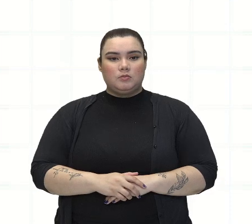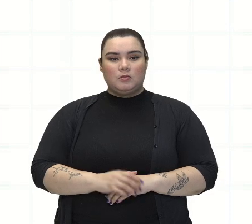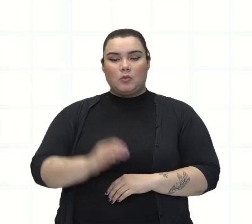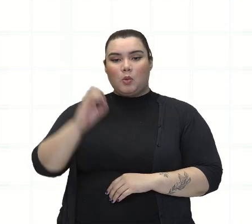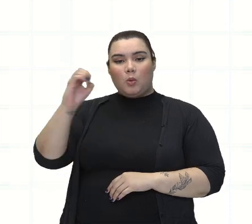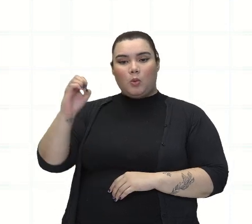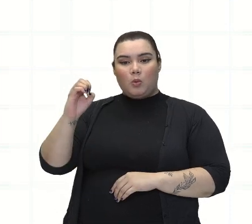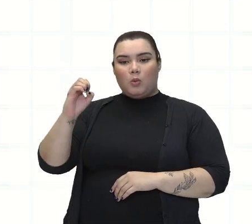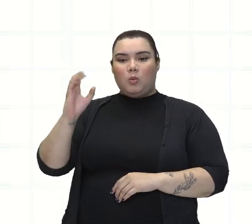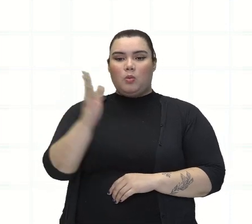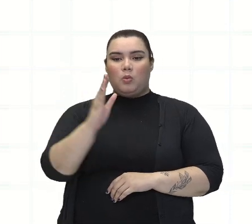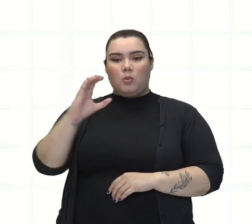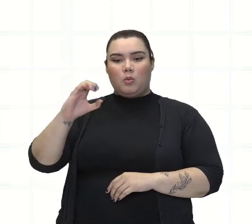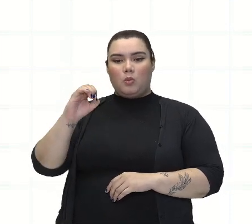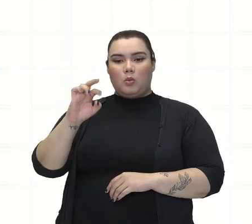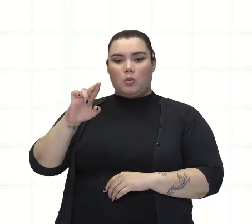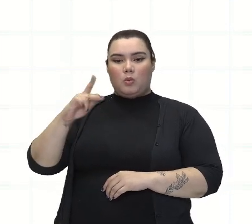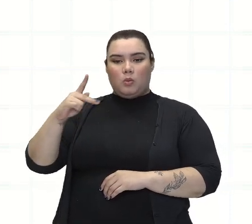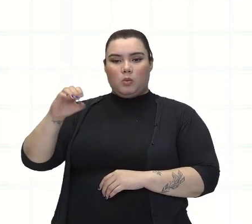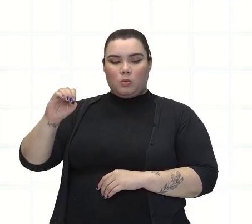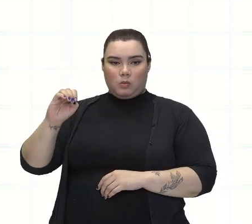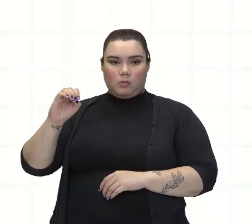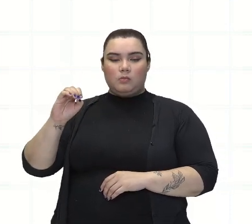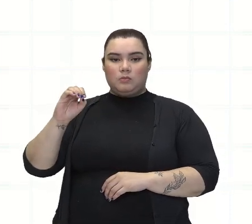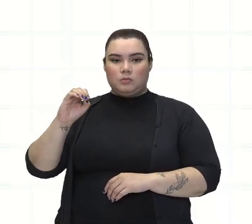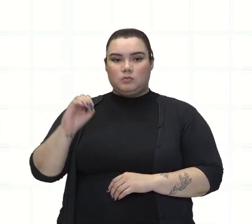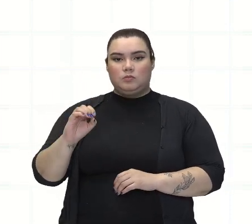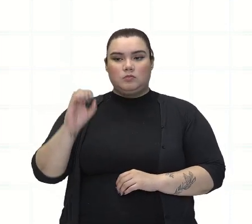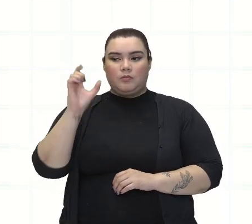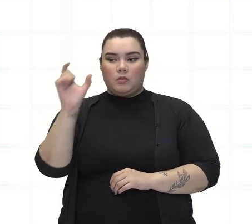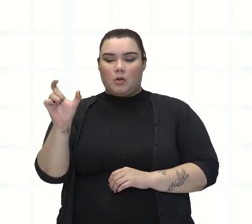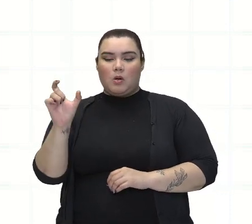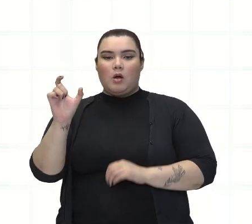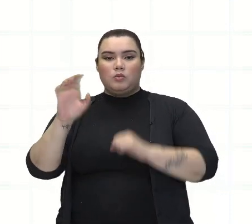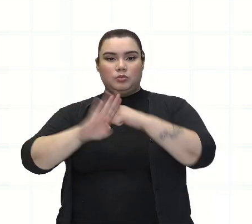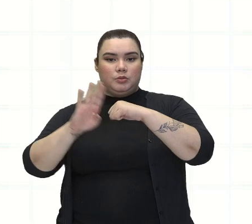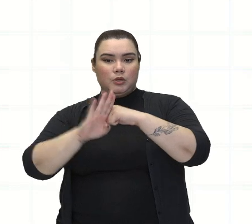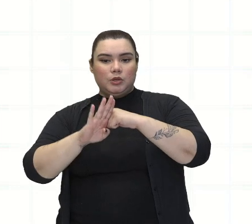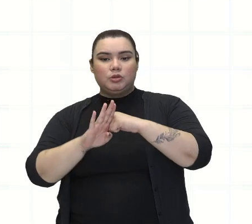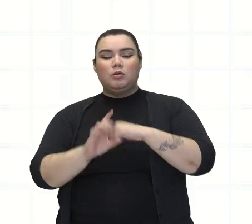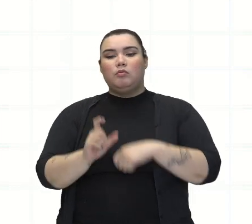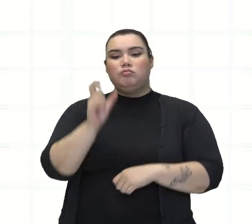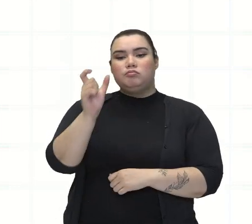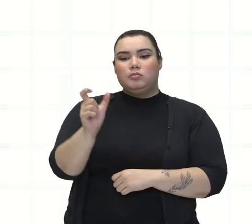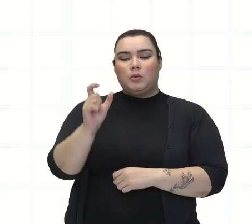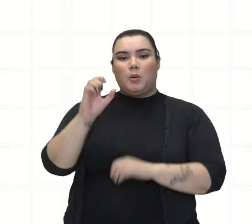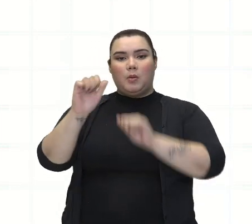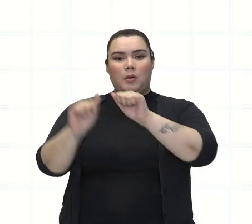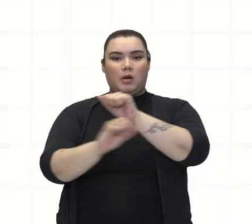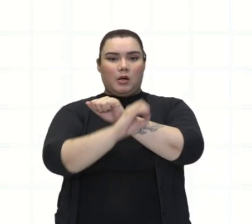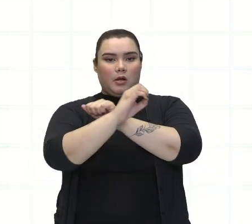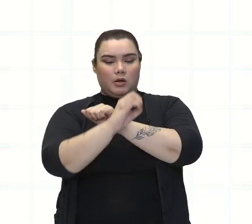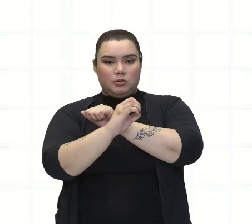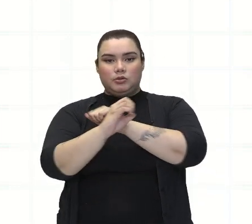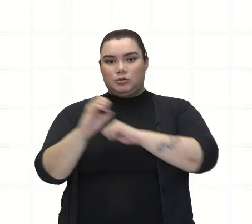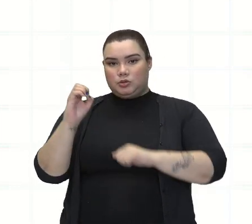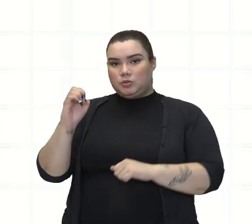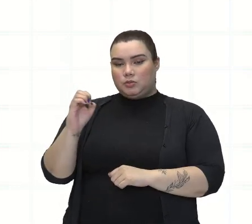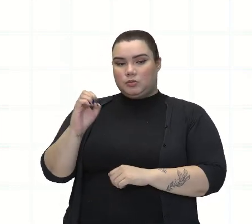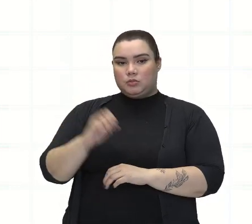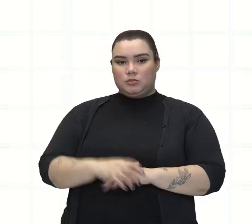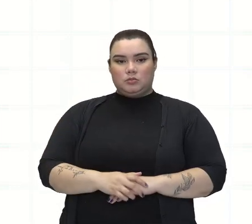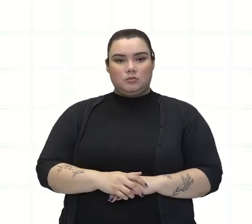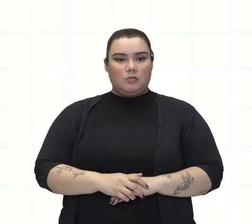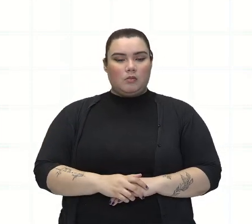corpo, né? Olha lá, novamente, aqui substantivo e o artigo. Sasha enterrou